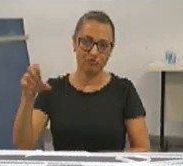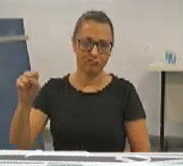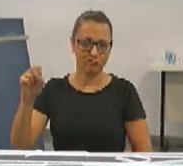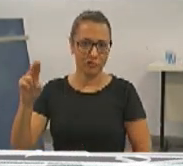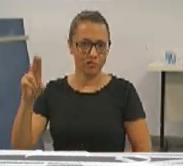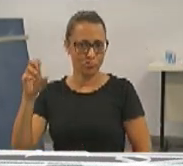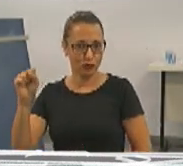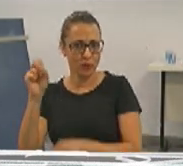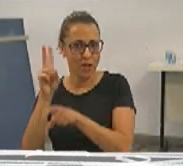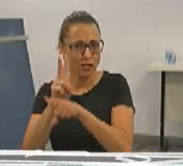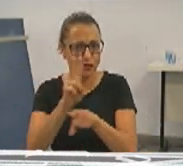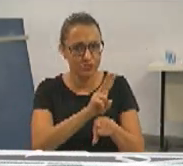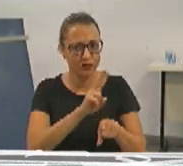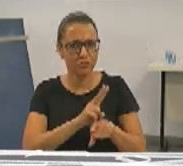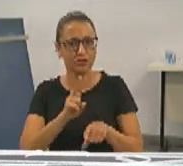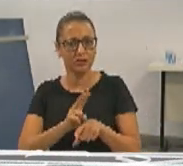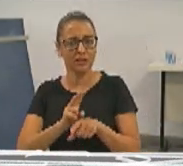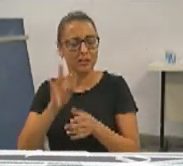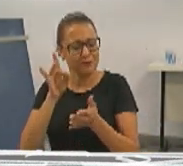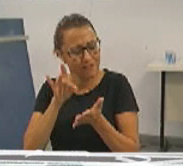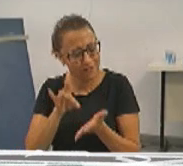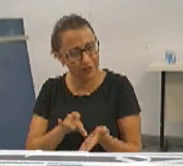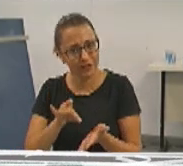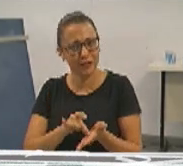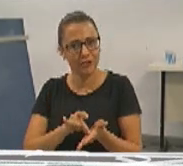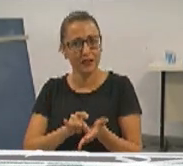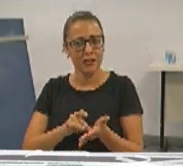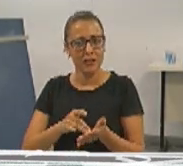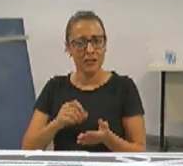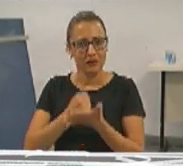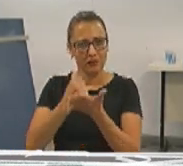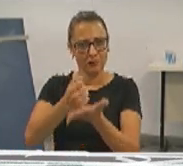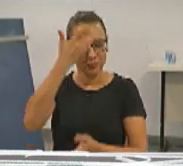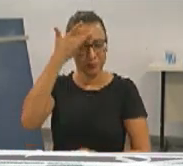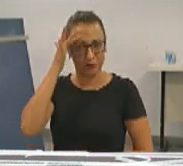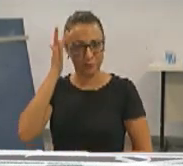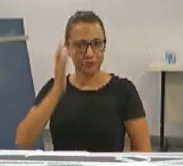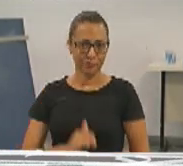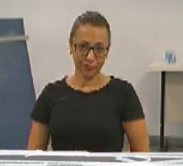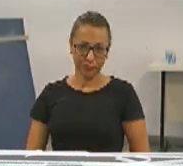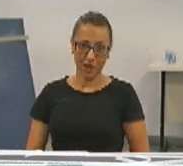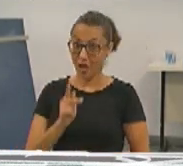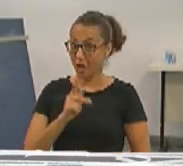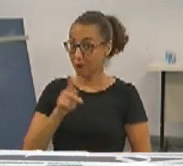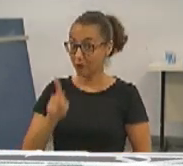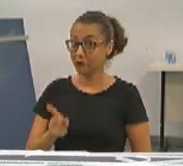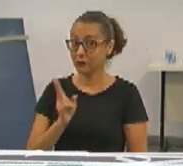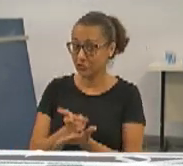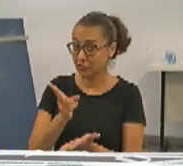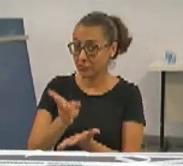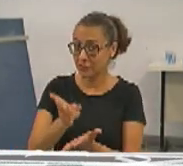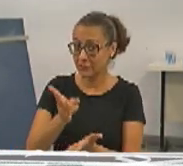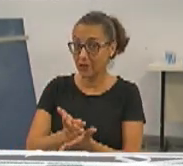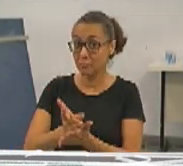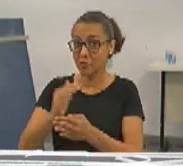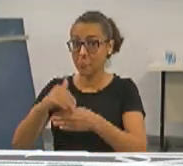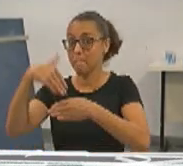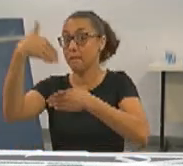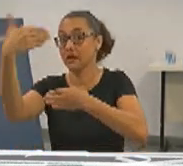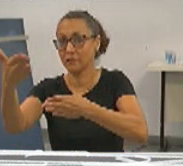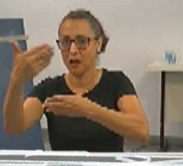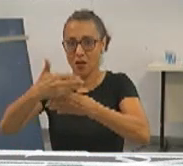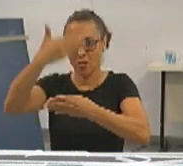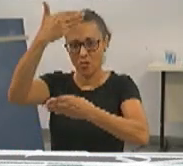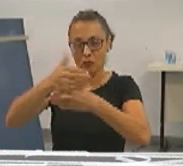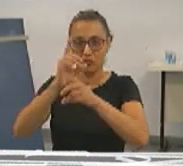real e humanizado. No seu histórico como docente, Cláudia também sempre se preocupou em transpor os muros da universidade.